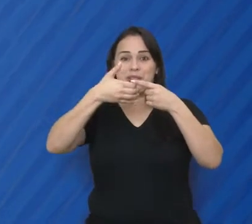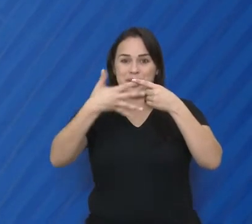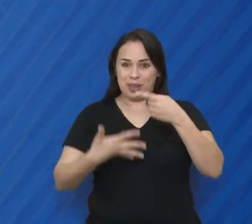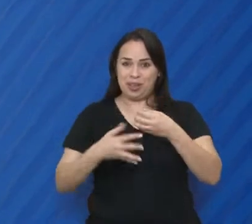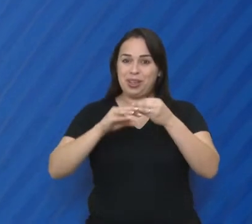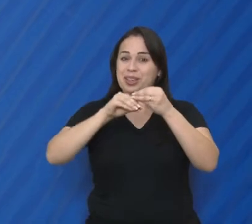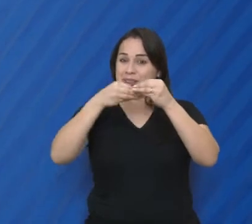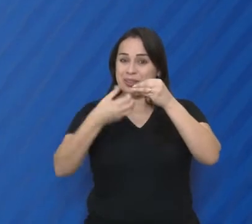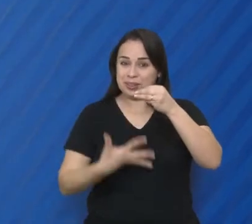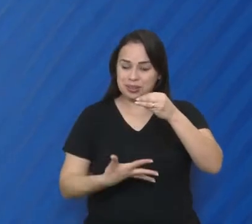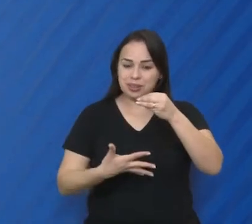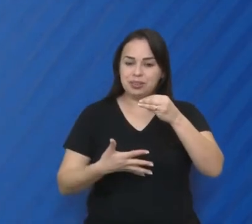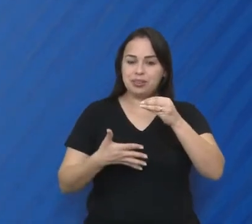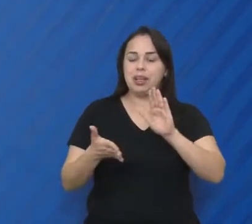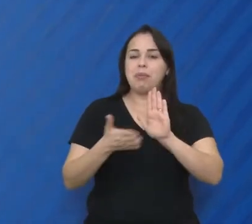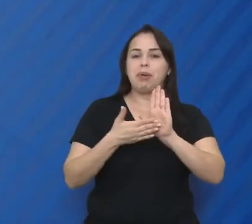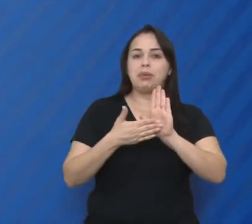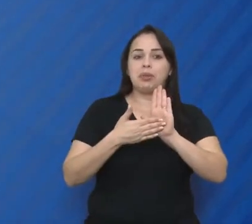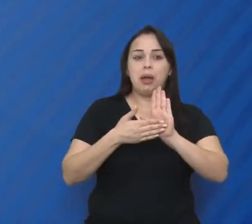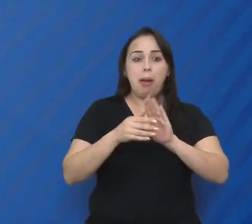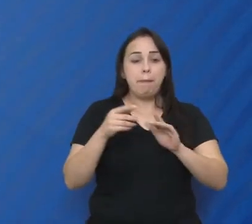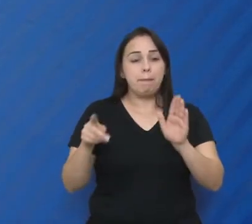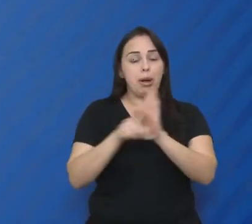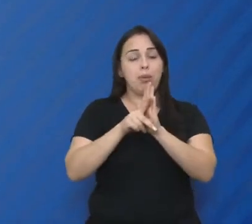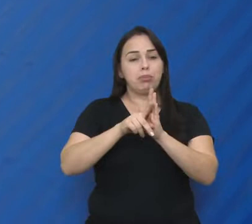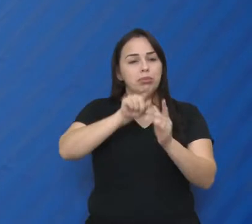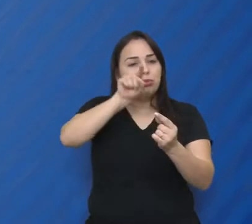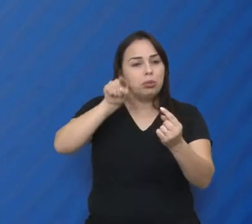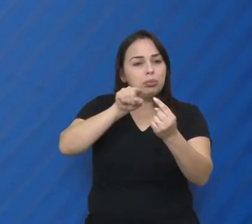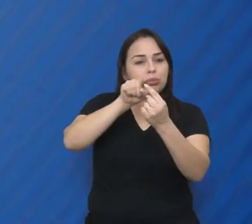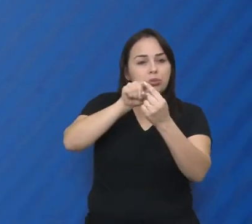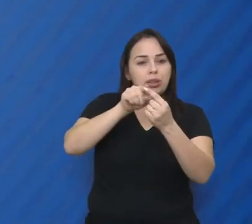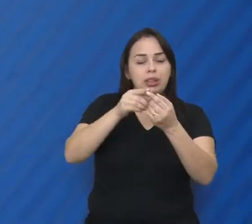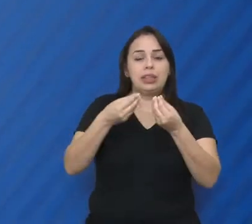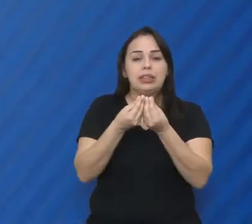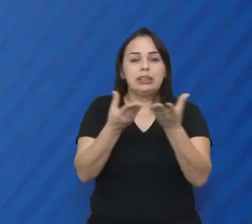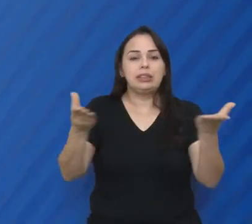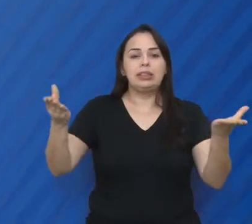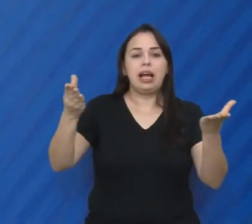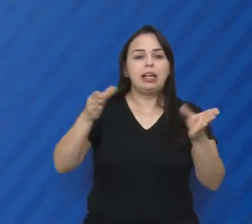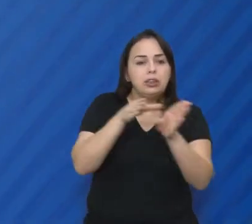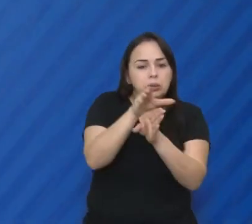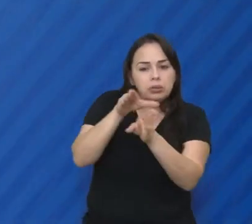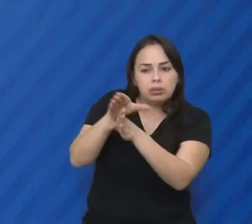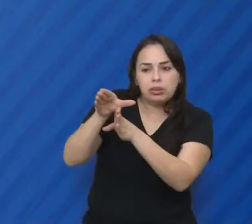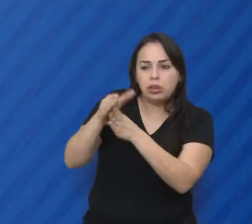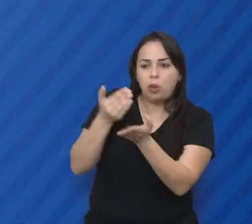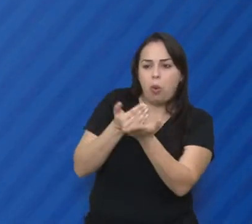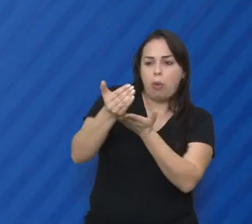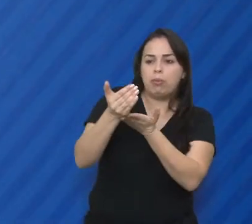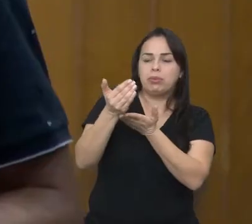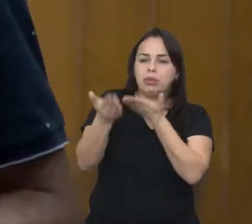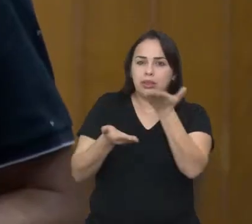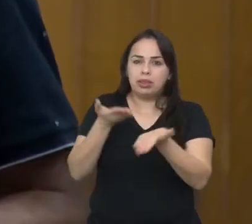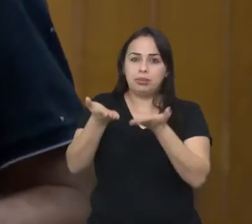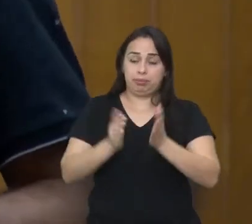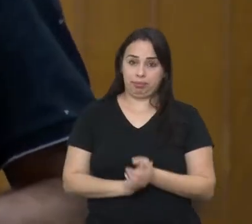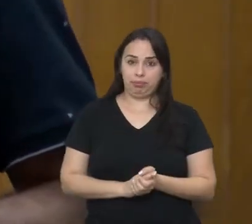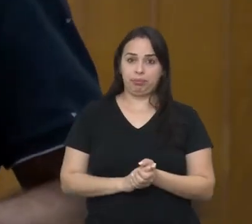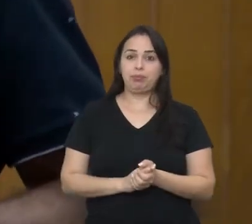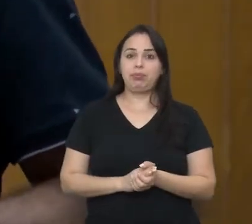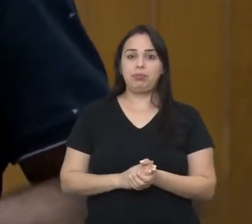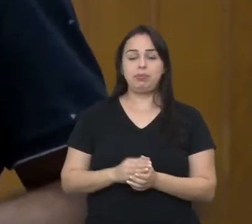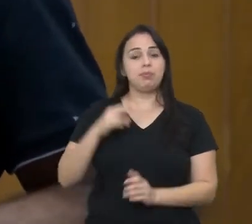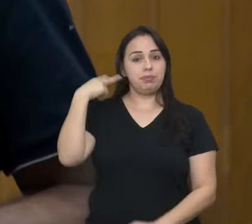matéria, a pauta é de interesse público, pois visa orientar os familiares sobre o início do tratamento. O